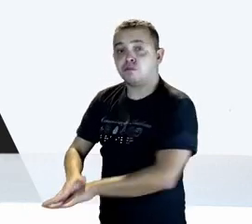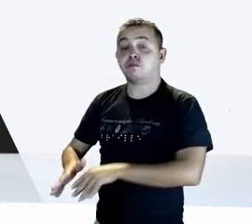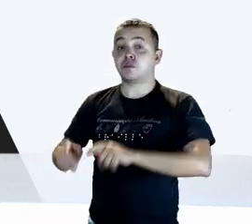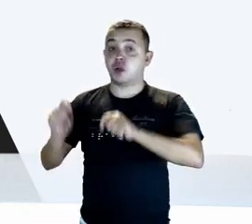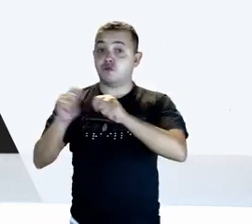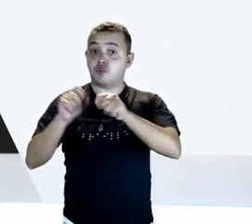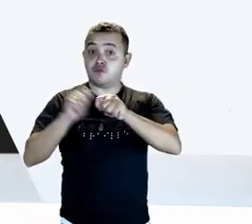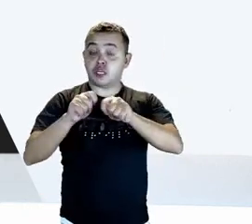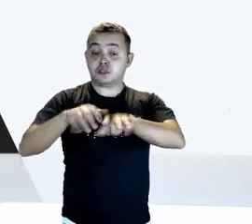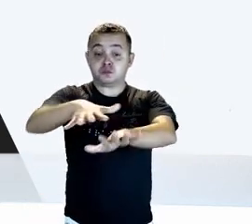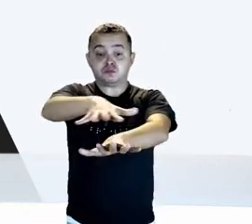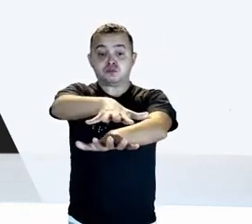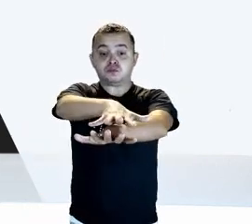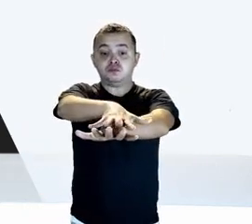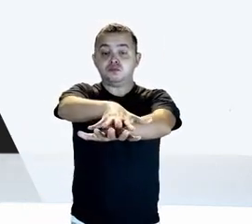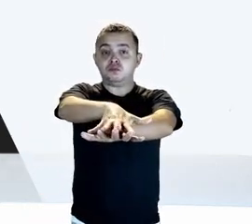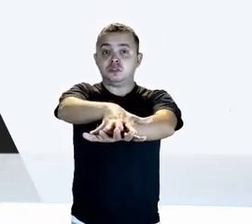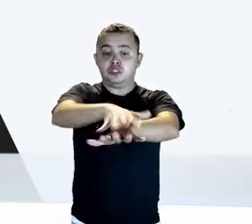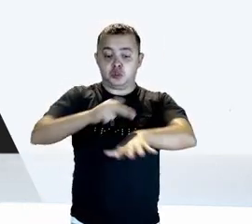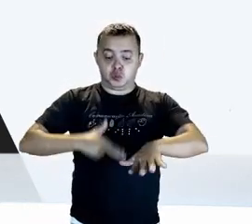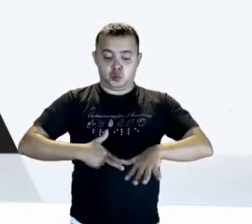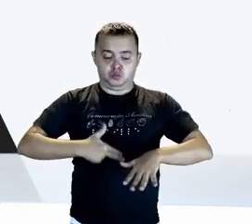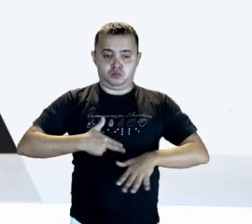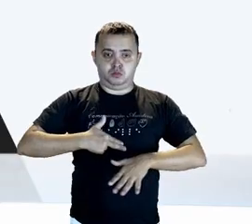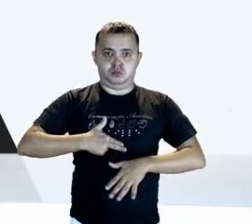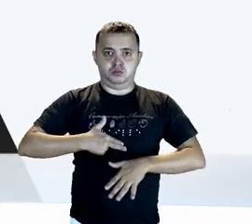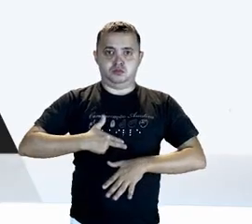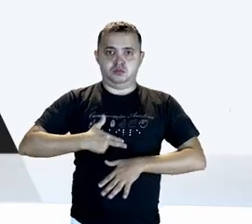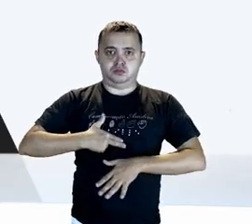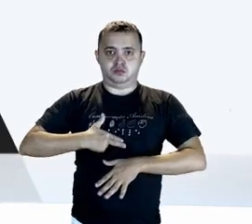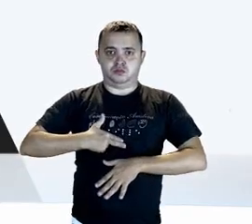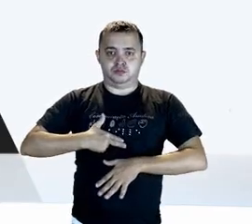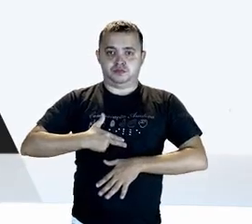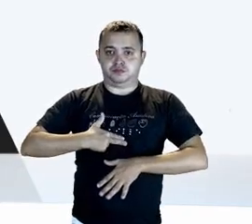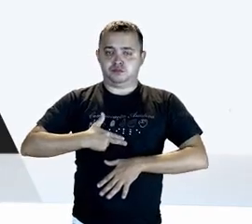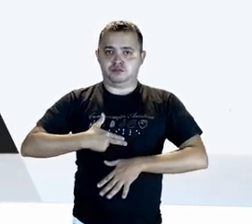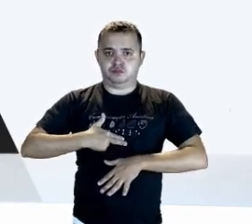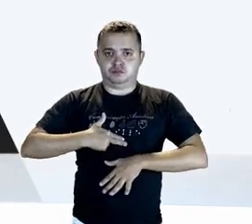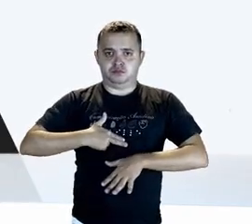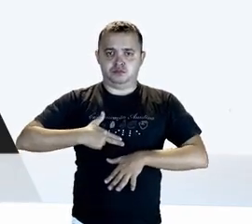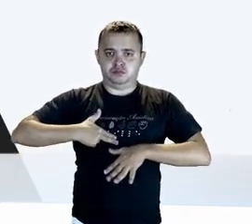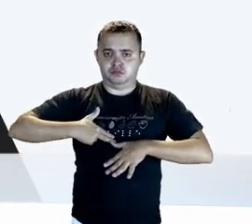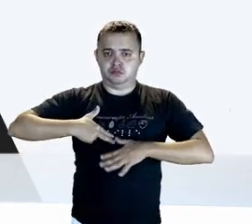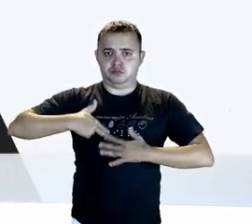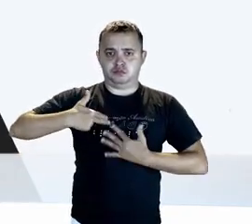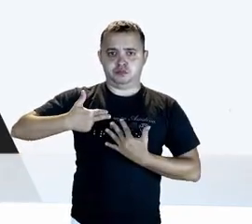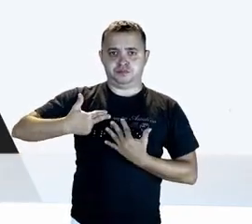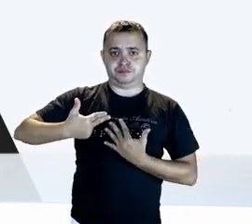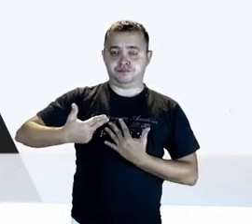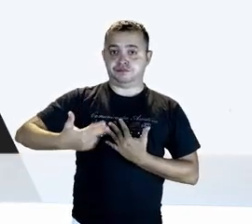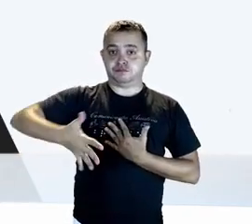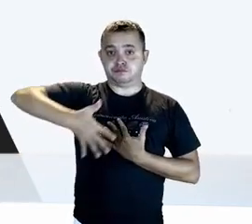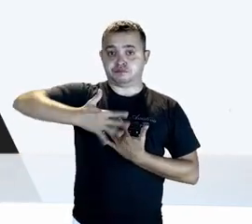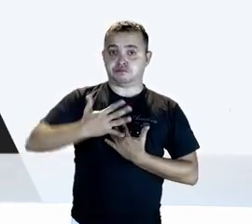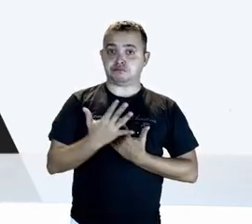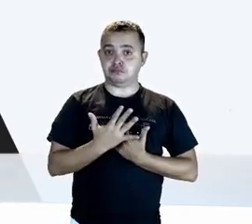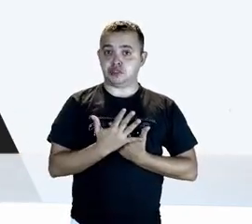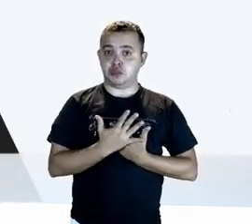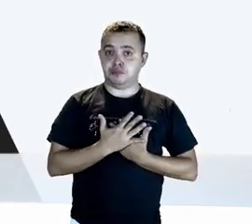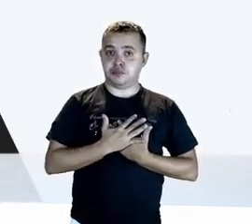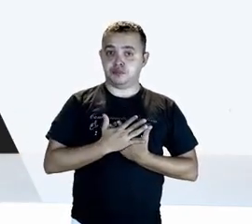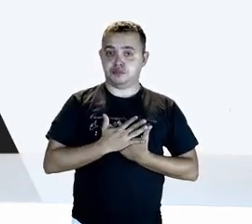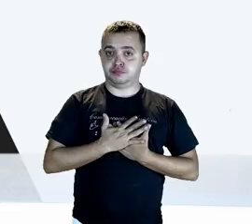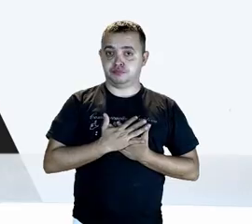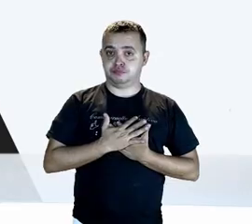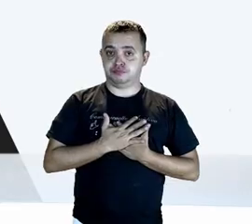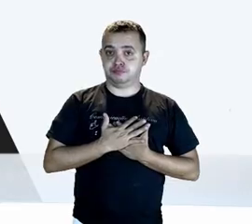Remover a mão que localizou o osso externo, colocando-a sobre a que está